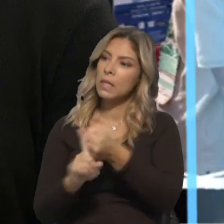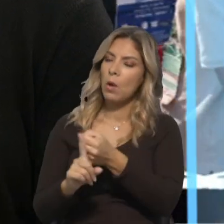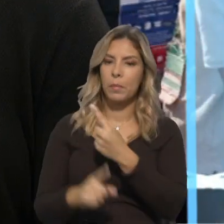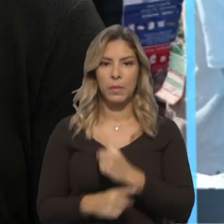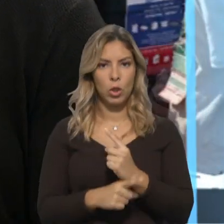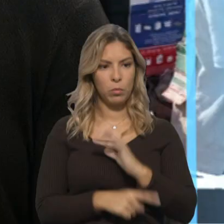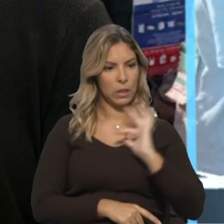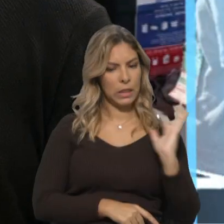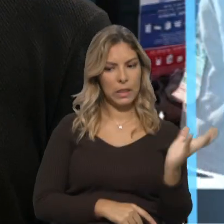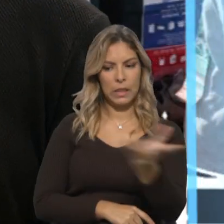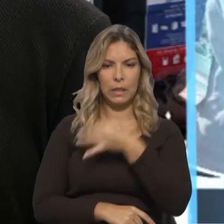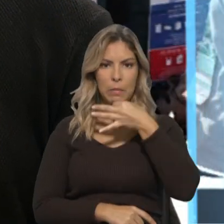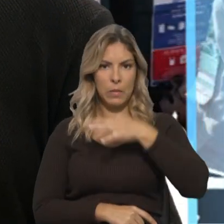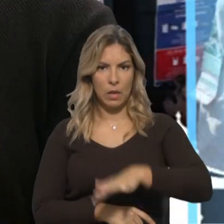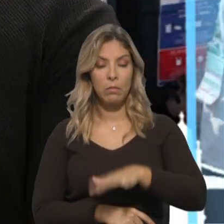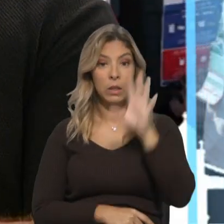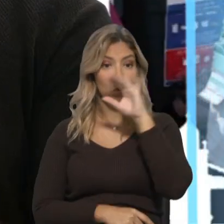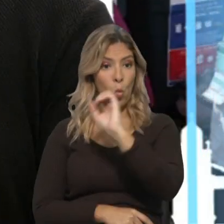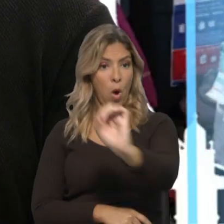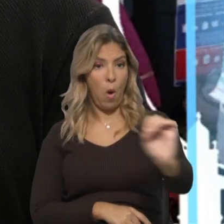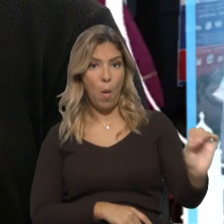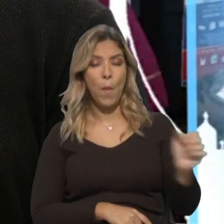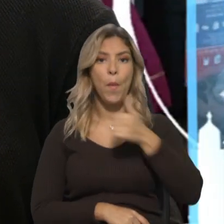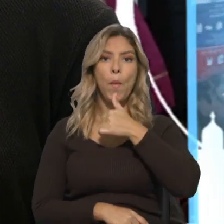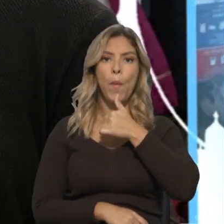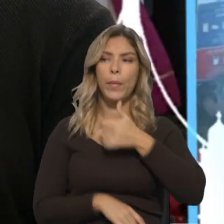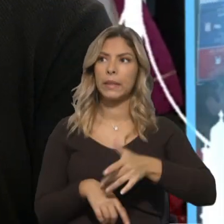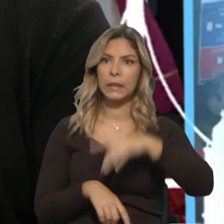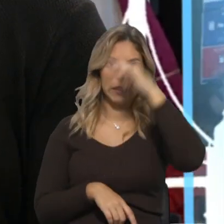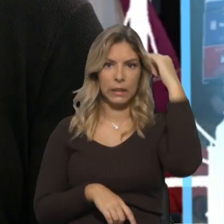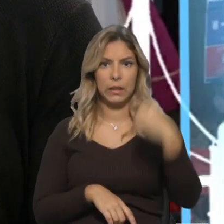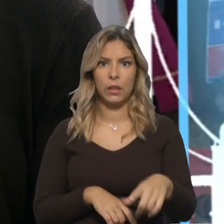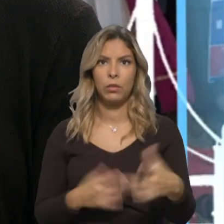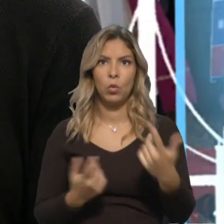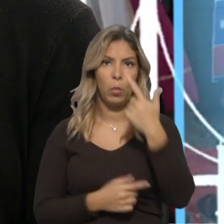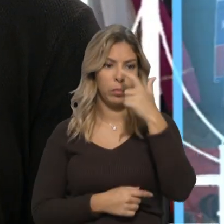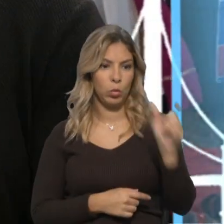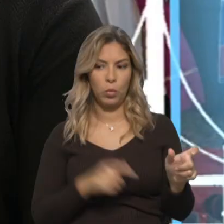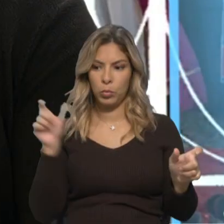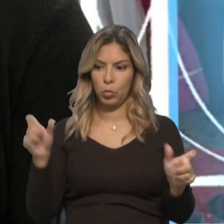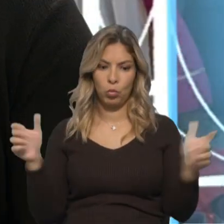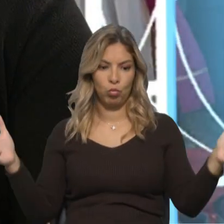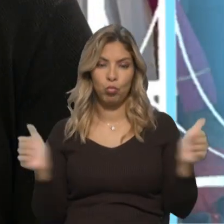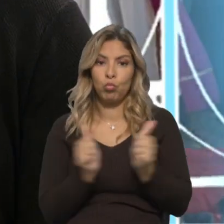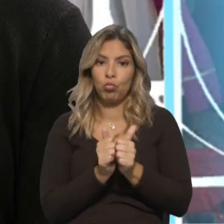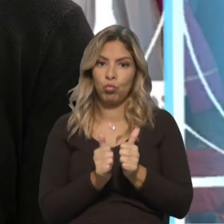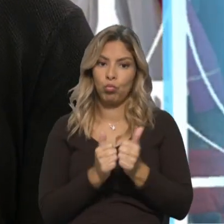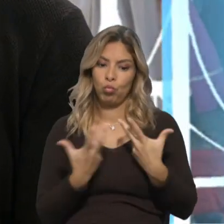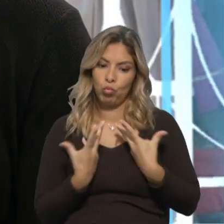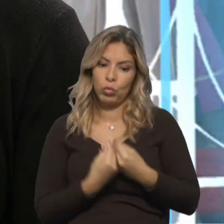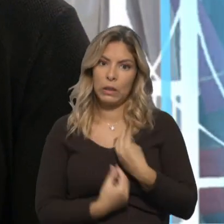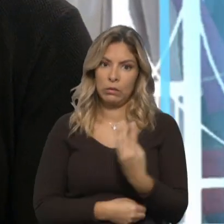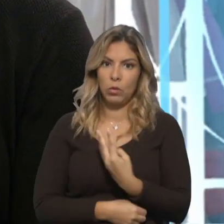mais debilitada, digamos assim, porque, por exemplo, quando eu faço animação missionária tem sempre um leigo ou dois comigo ou com uma irmã,